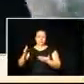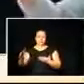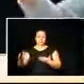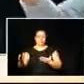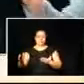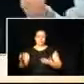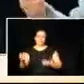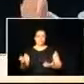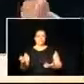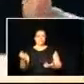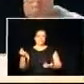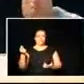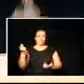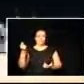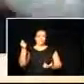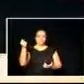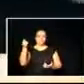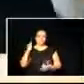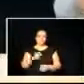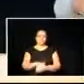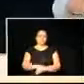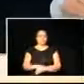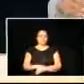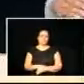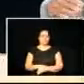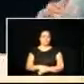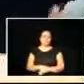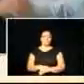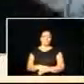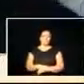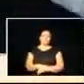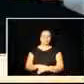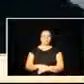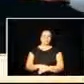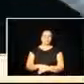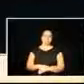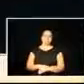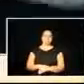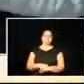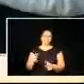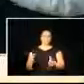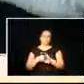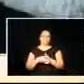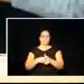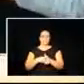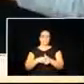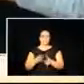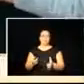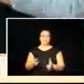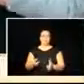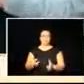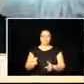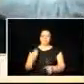que deu, aonde vai parar, se isso não vai gerar dívida, se não tem alguém que vai pagar essa conta.